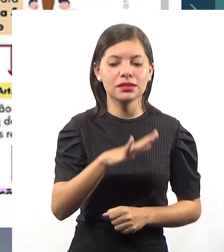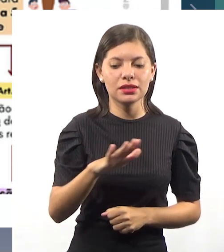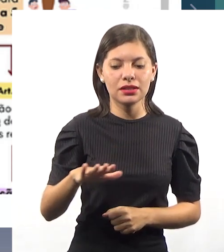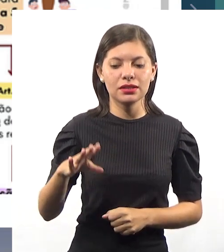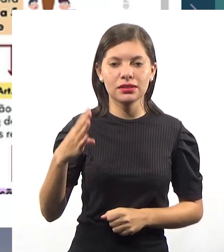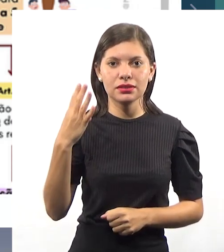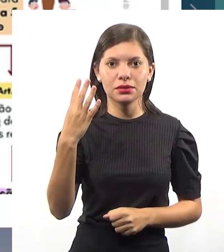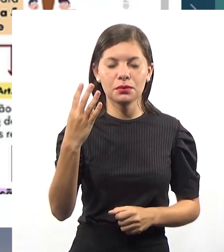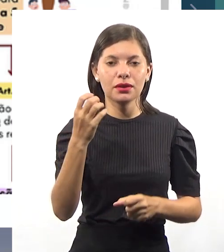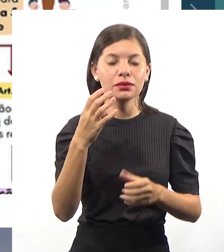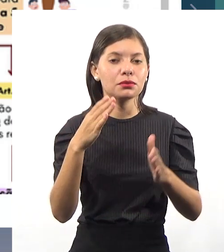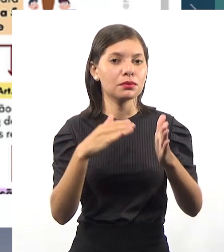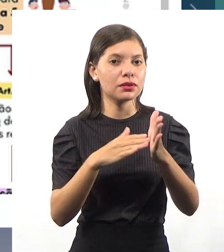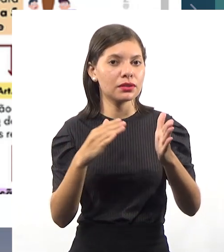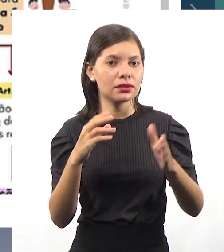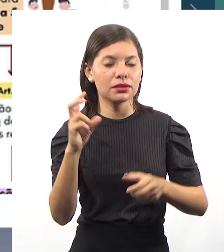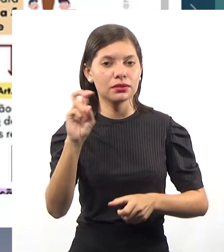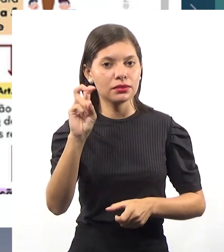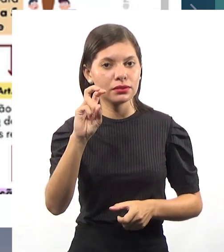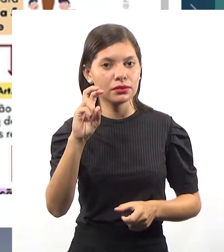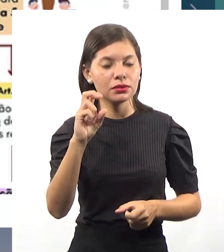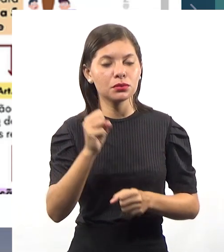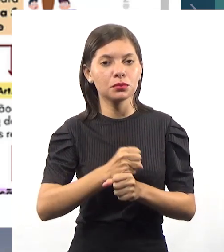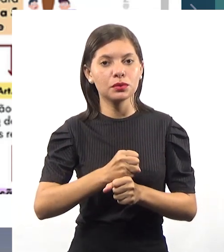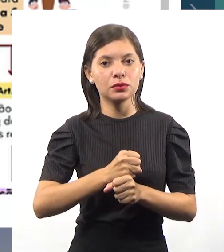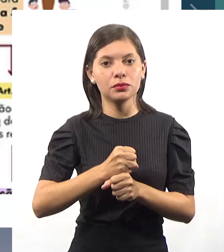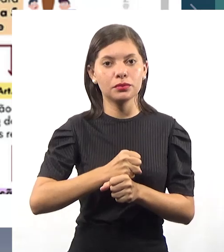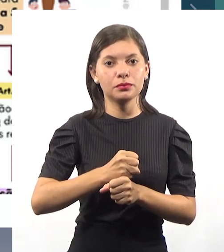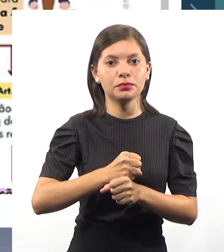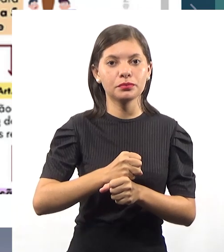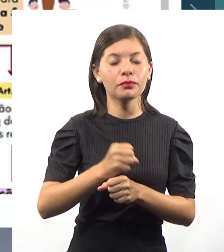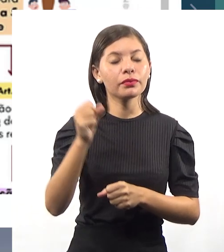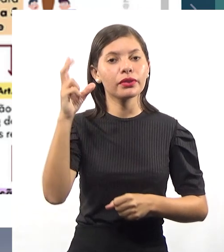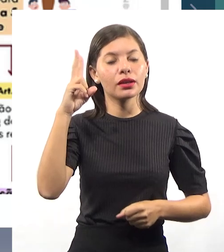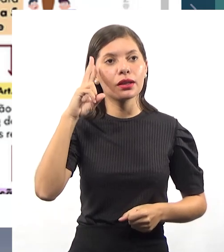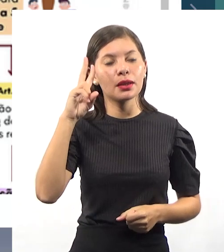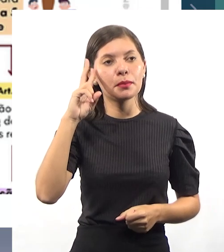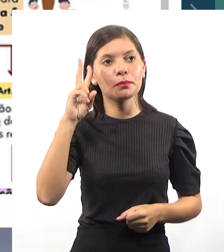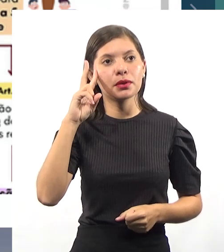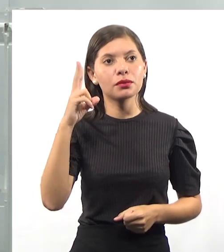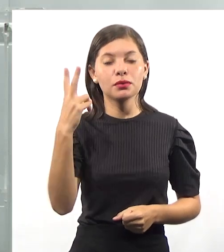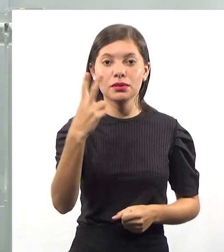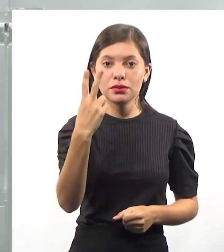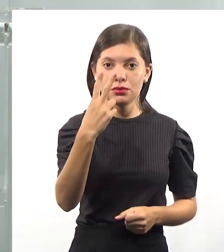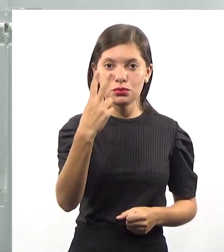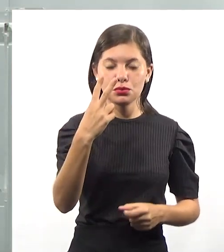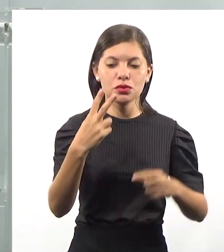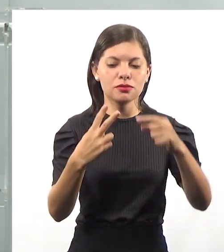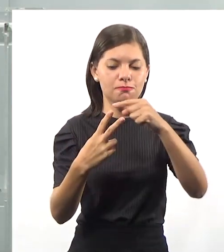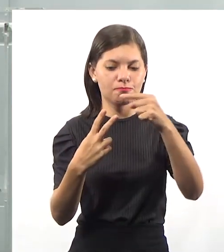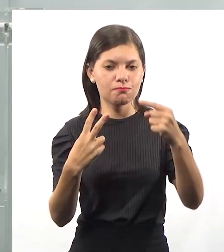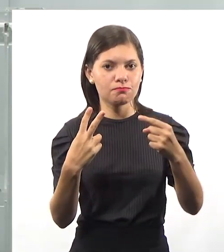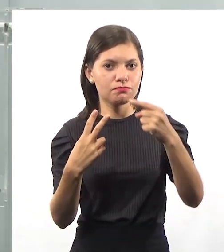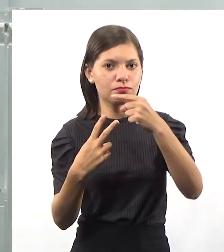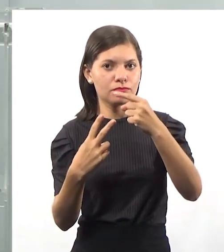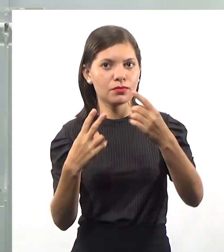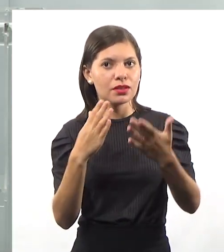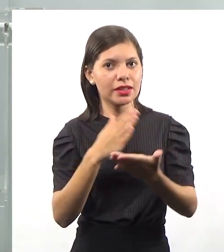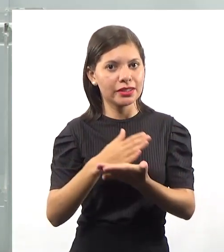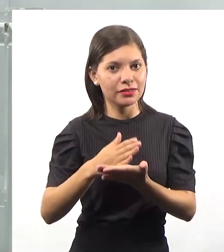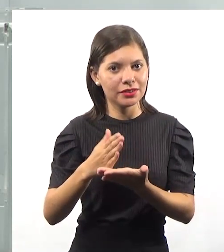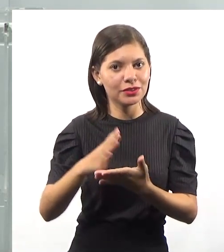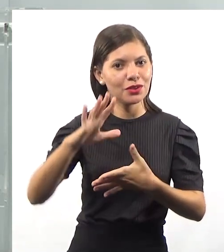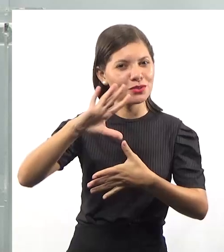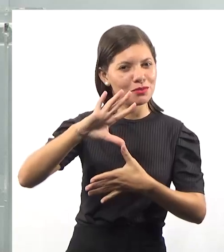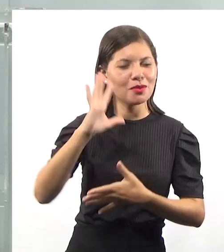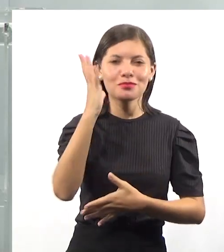de 4 a 5 anos de idade. Lembrando que essas duas essas duas etapas divididas aí, nosso mapa